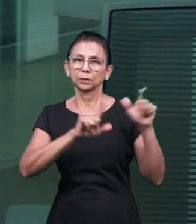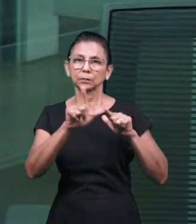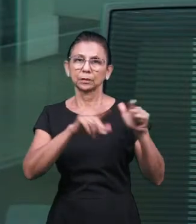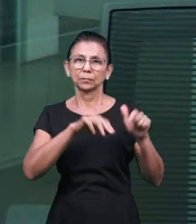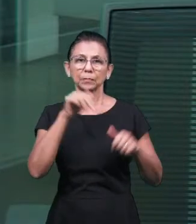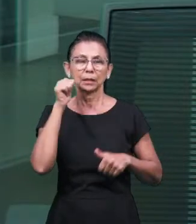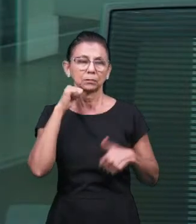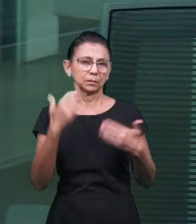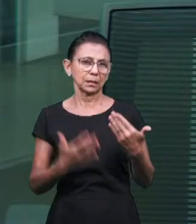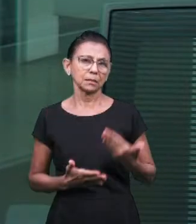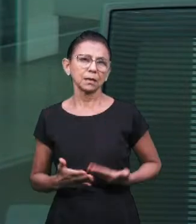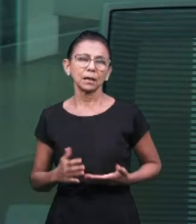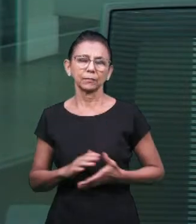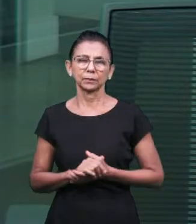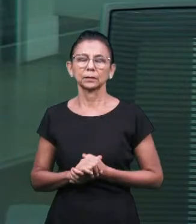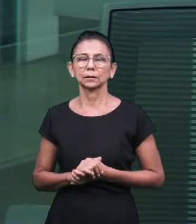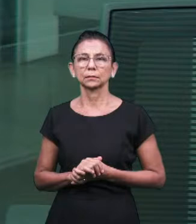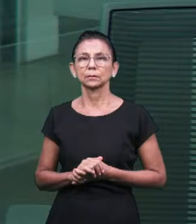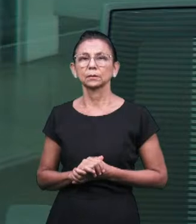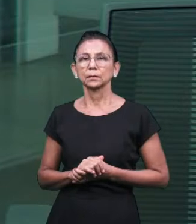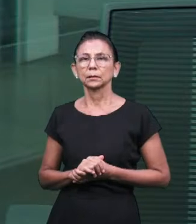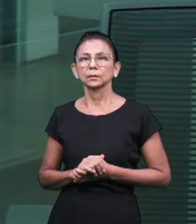ela veio para